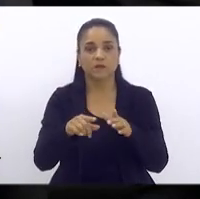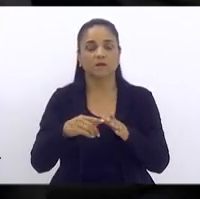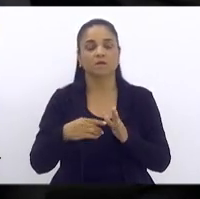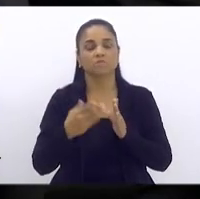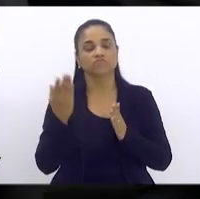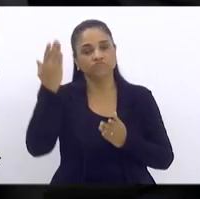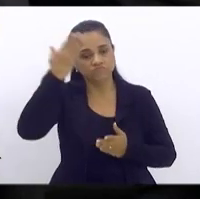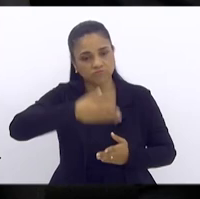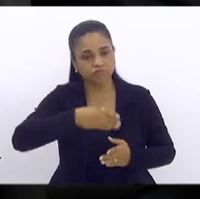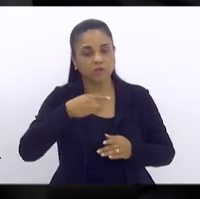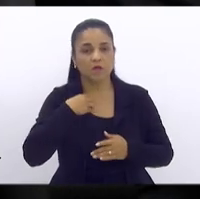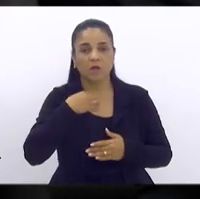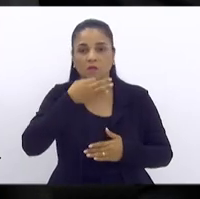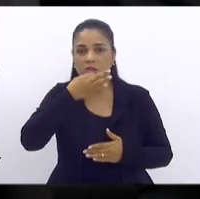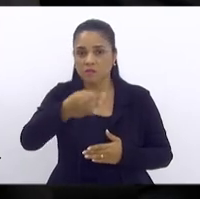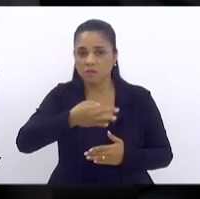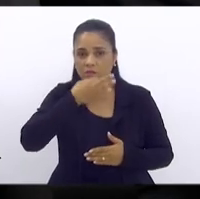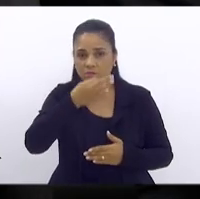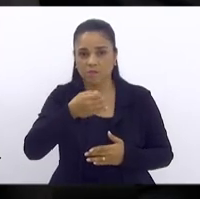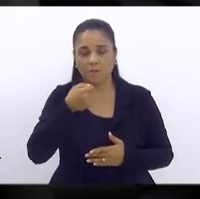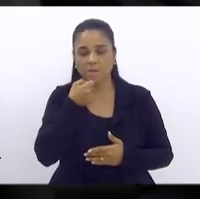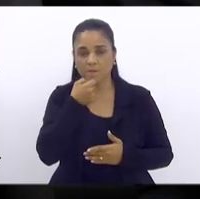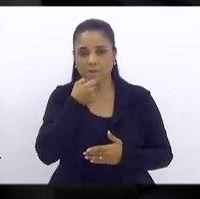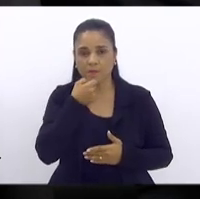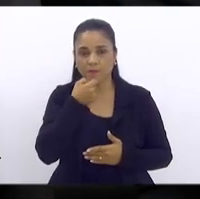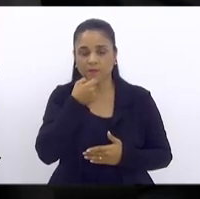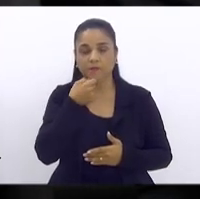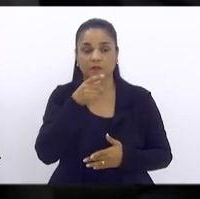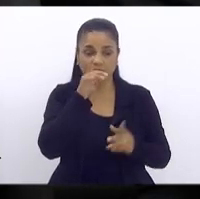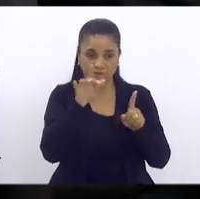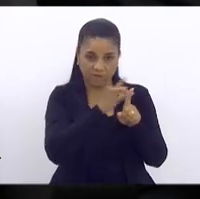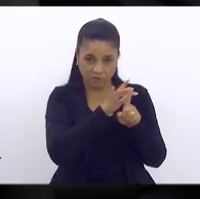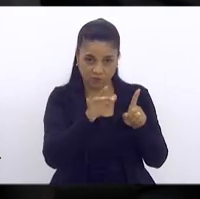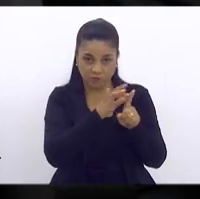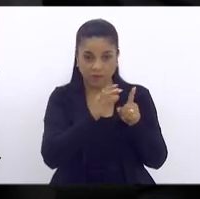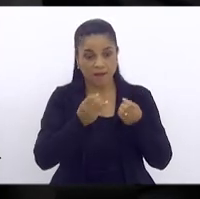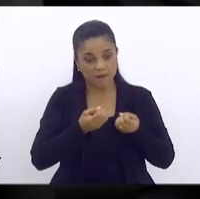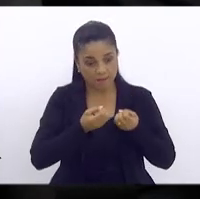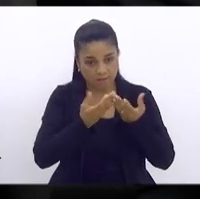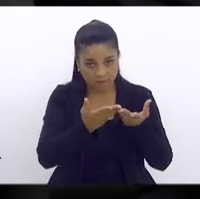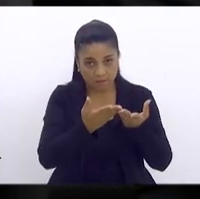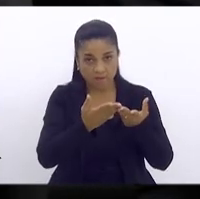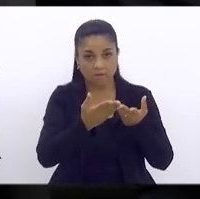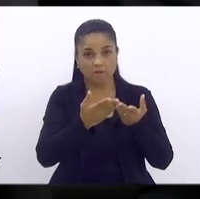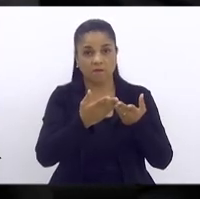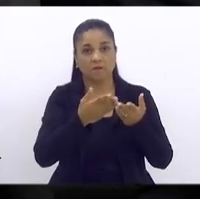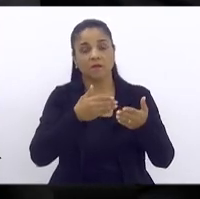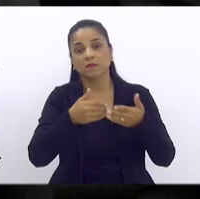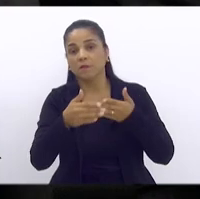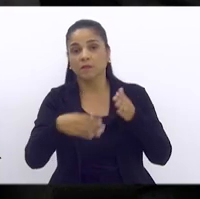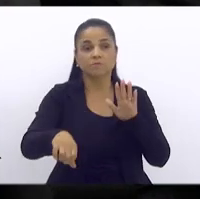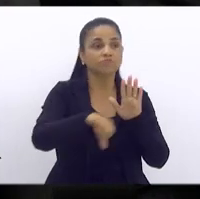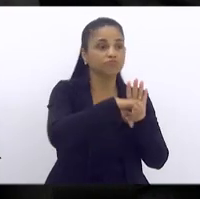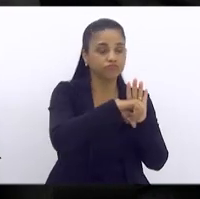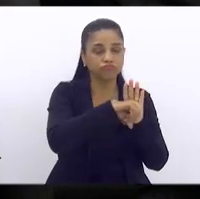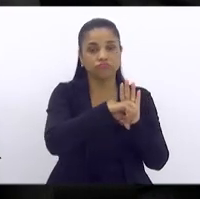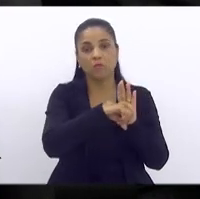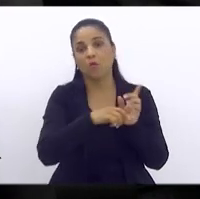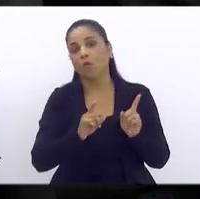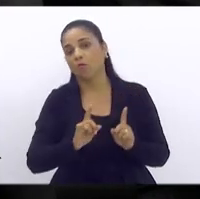partir do depoimento da vítima. Ela vai ser concedida independentemente da tipificação penal, ou seja, eu não